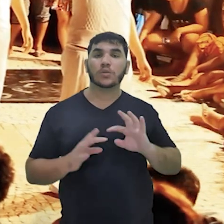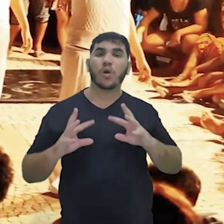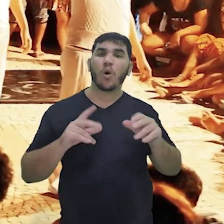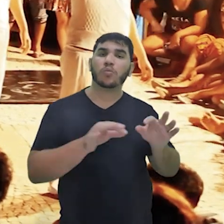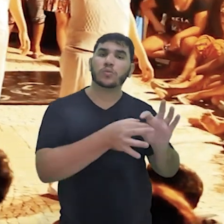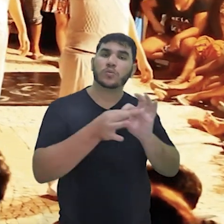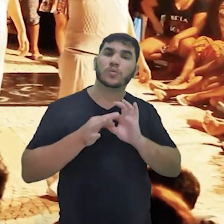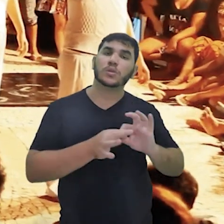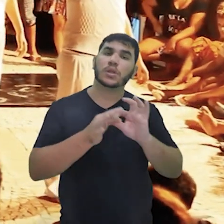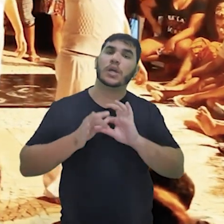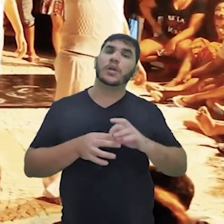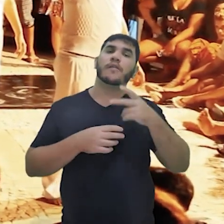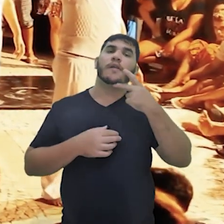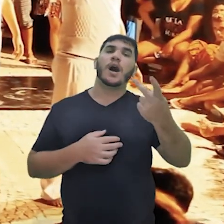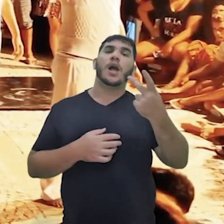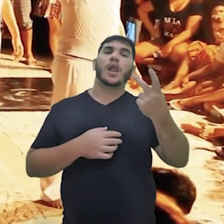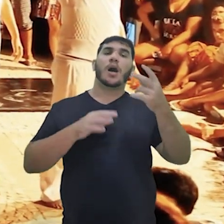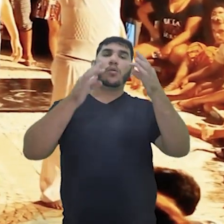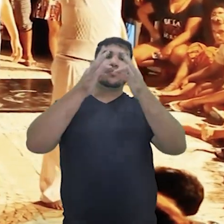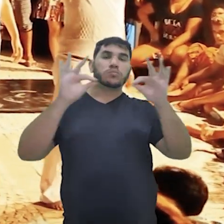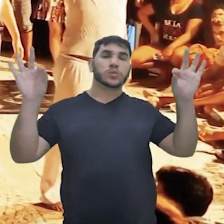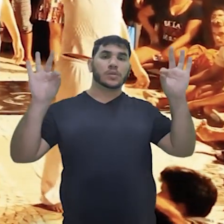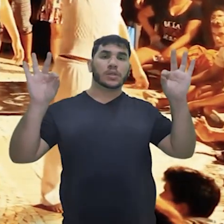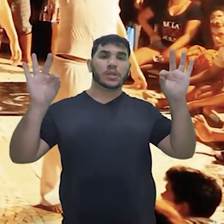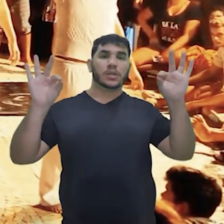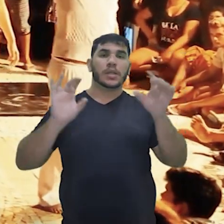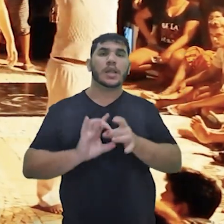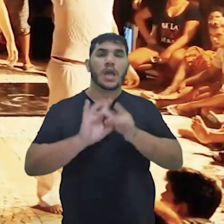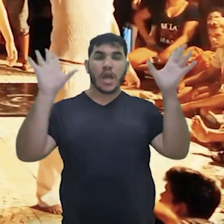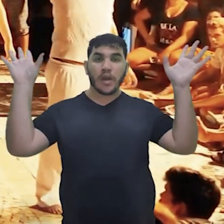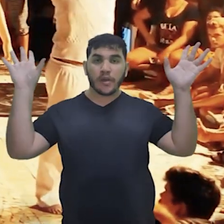e gritar as palavras do velho espiritual negro.